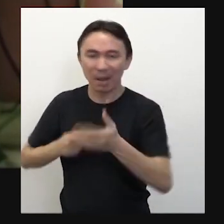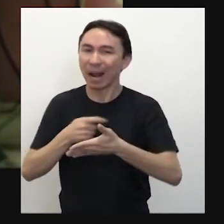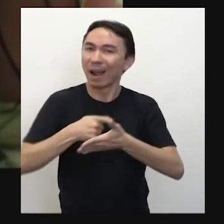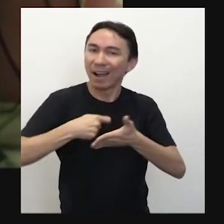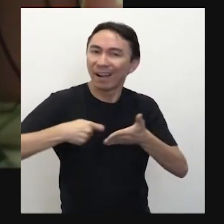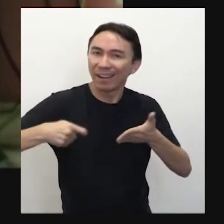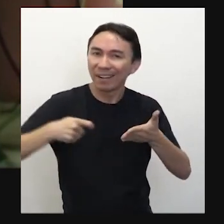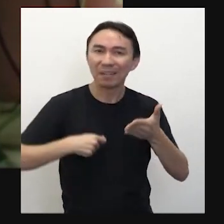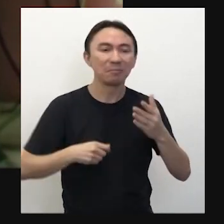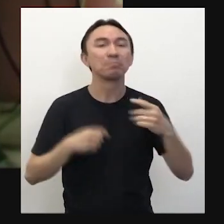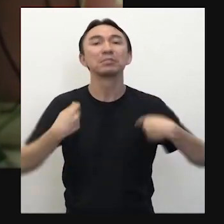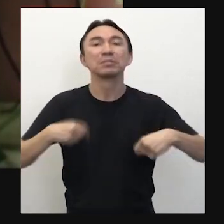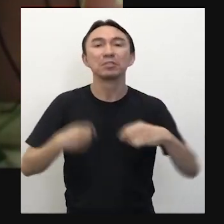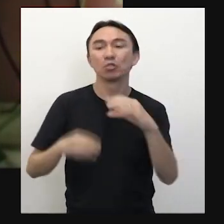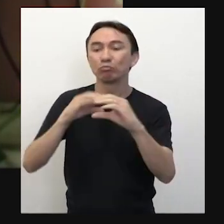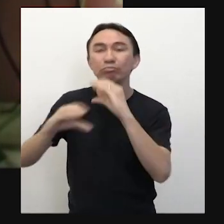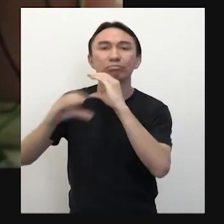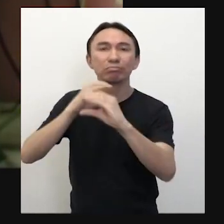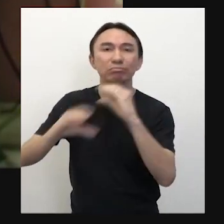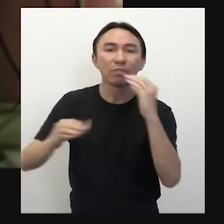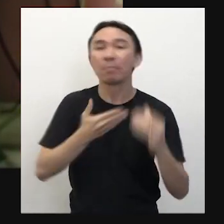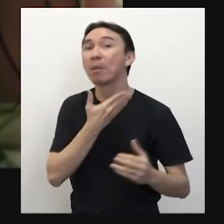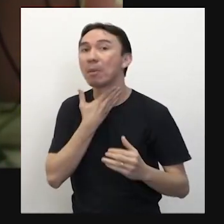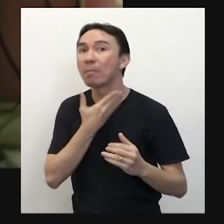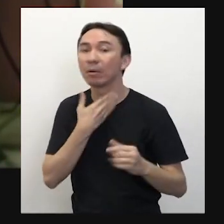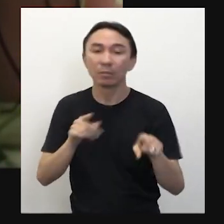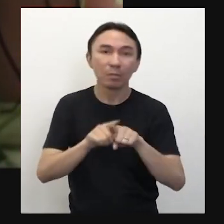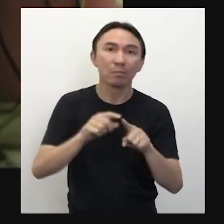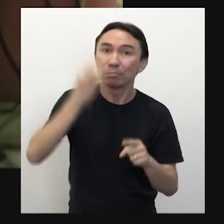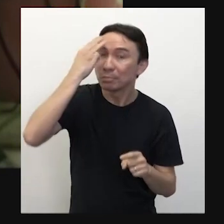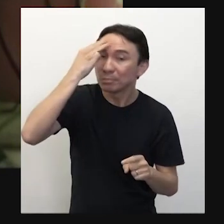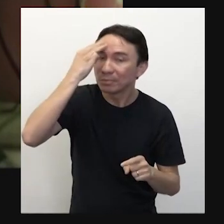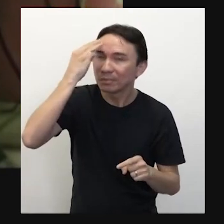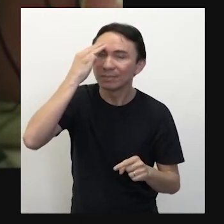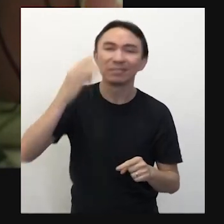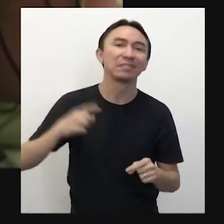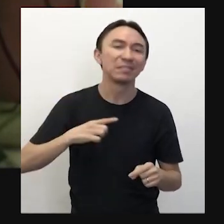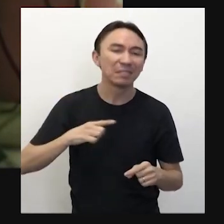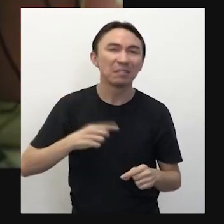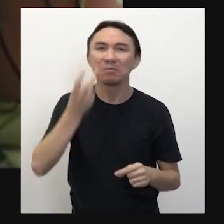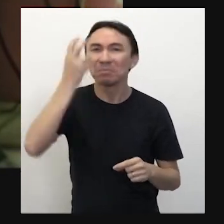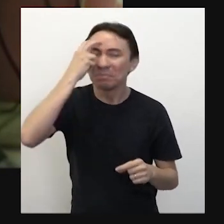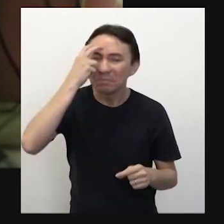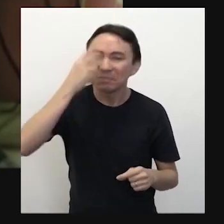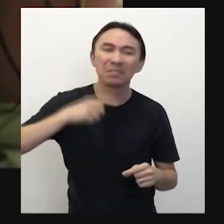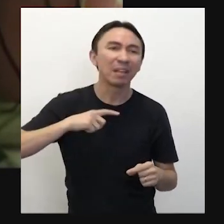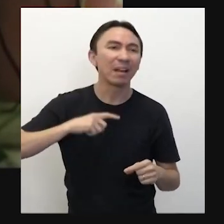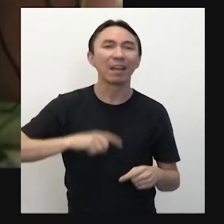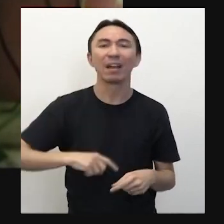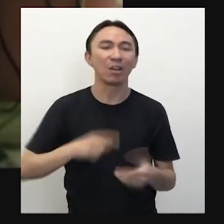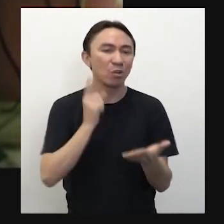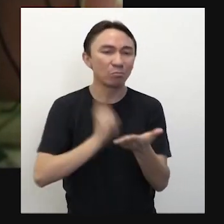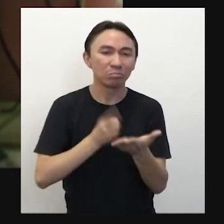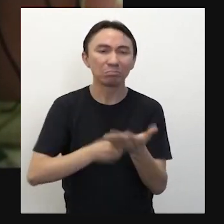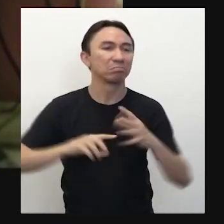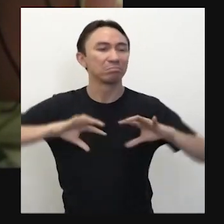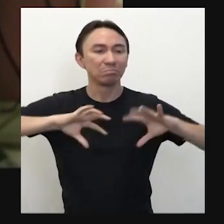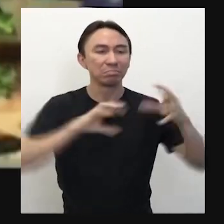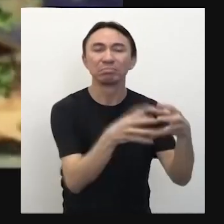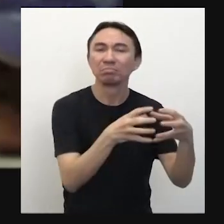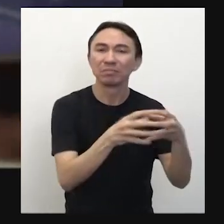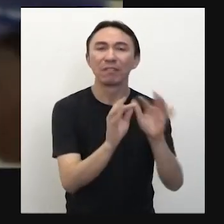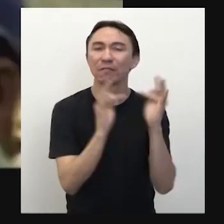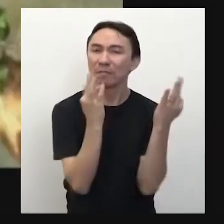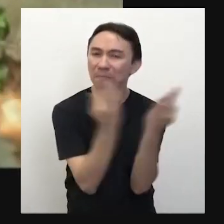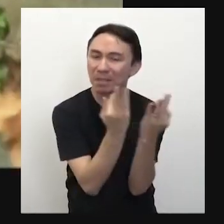da comunicação oral e da memória. Essas culturas têm os seus rituais, os seus encontros de comunidades, de clãs, de famílias,